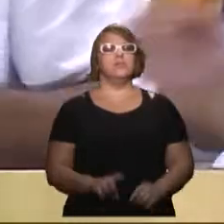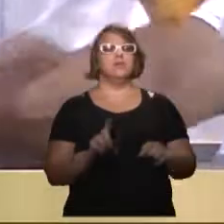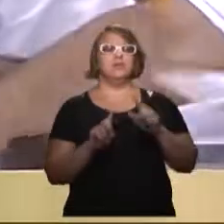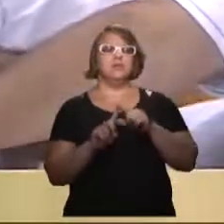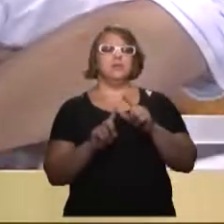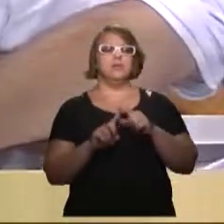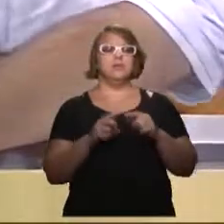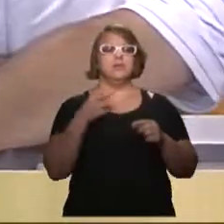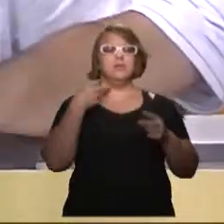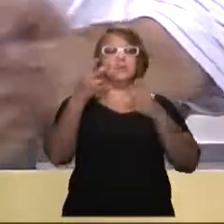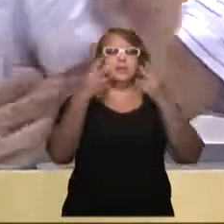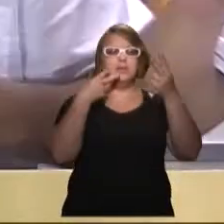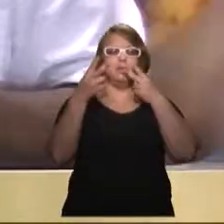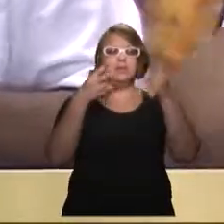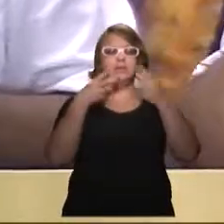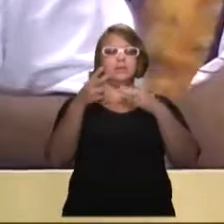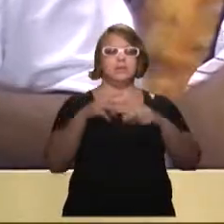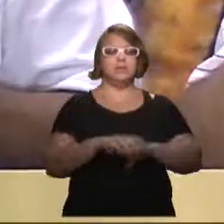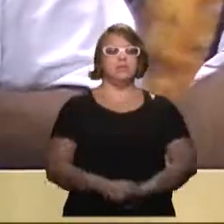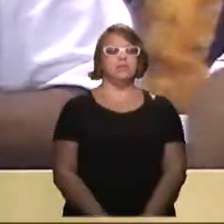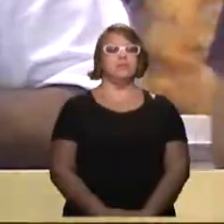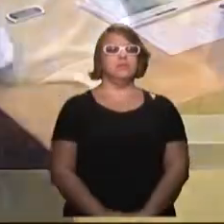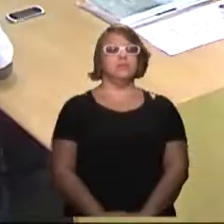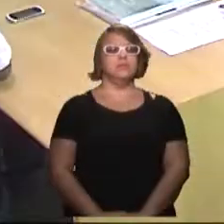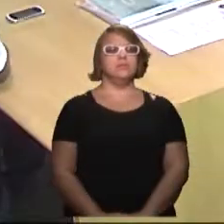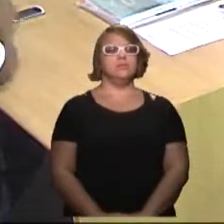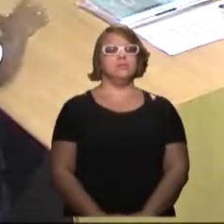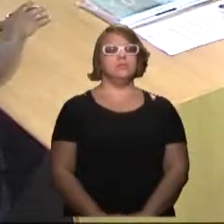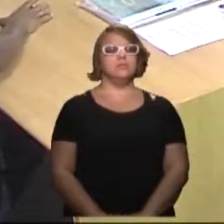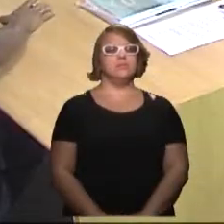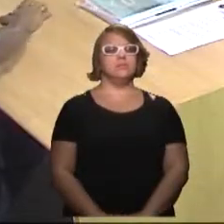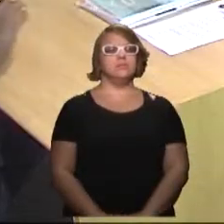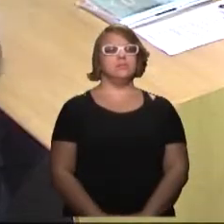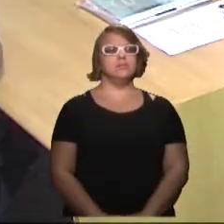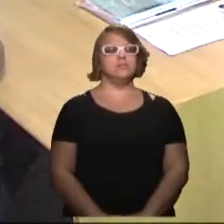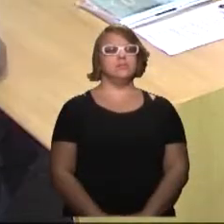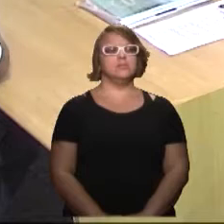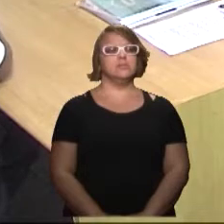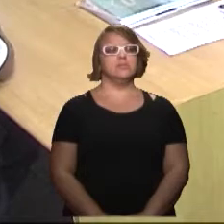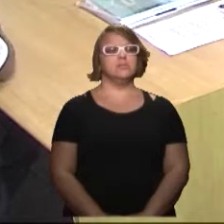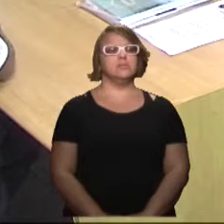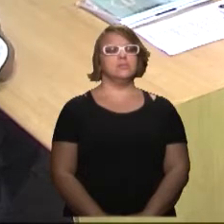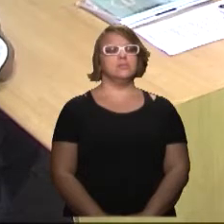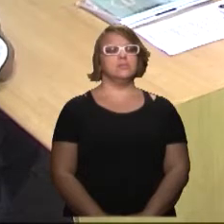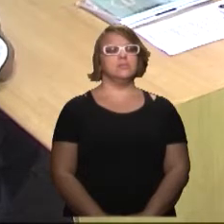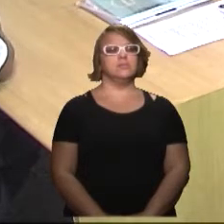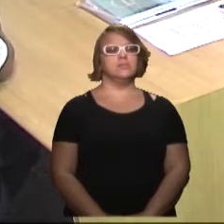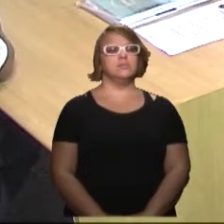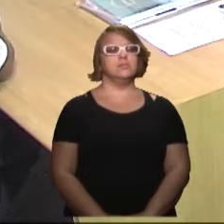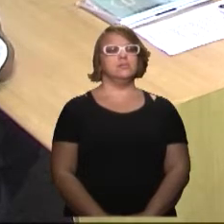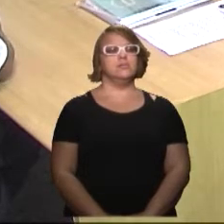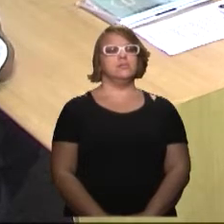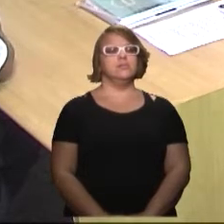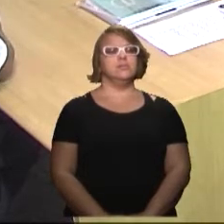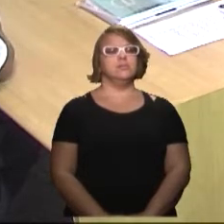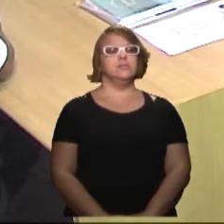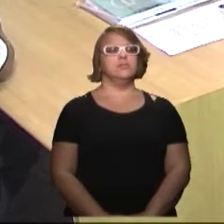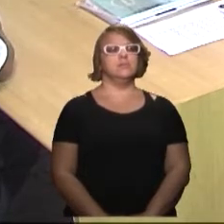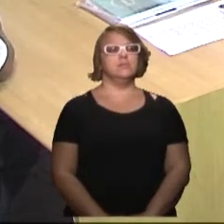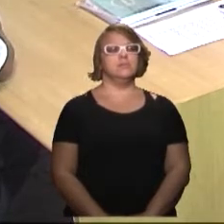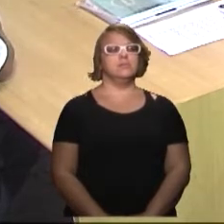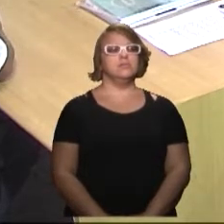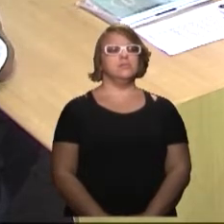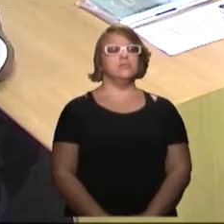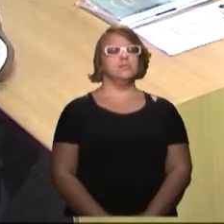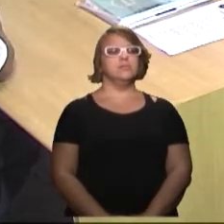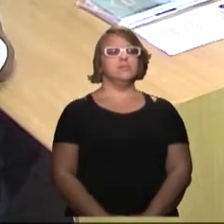discussão e votação. Justificativo de voto, vereador Alexandre Vilela, que foi o primeiro que pediu. Vereador Luizinho, vereador